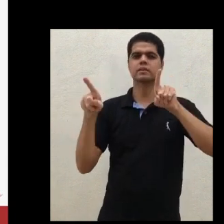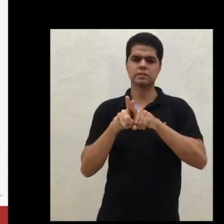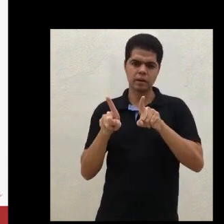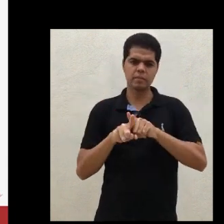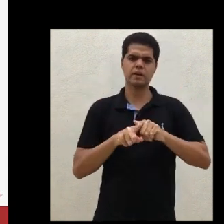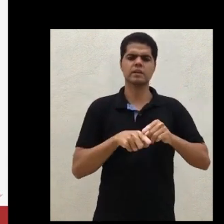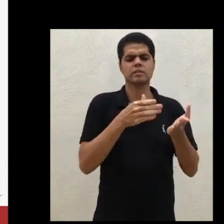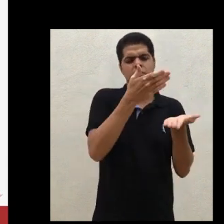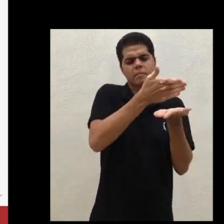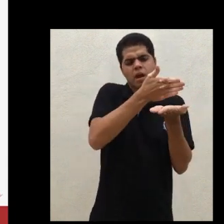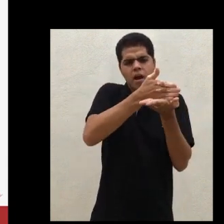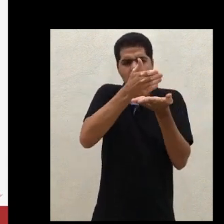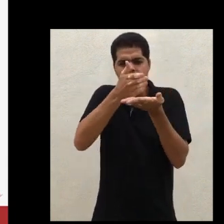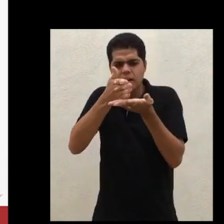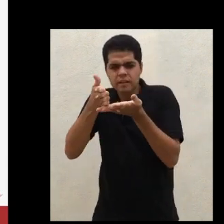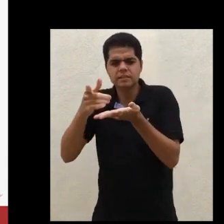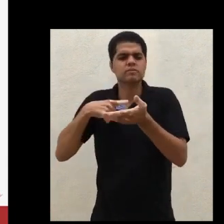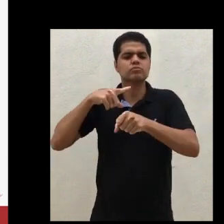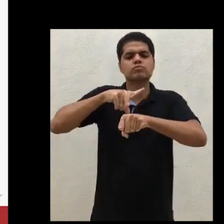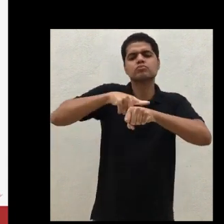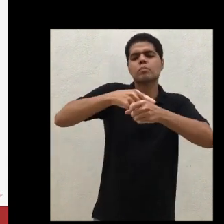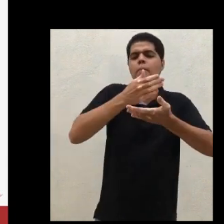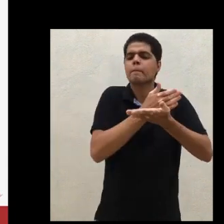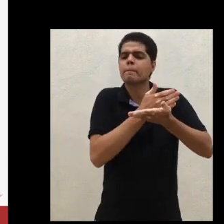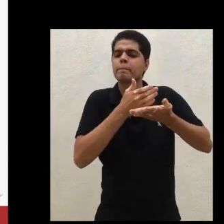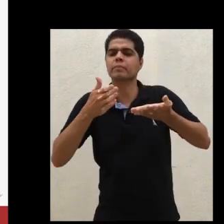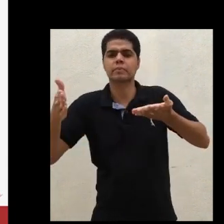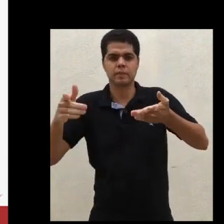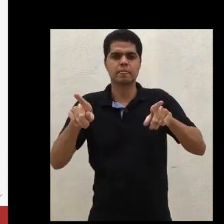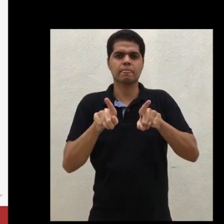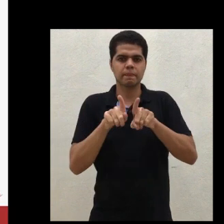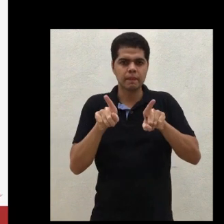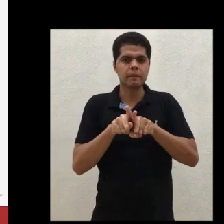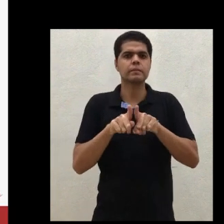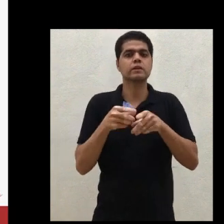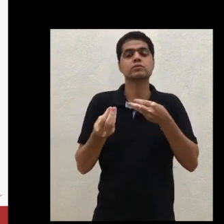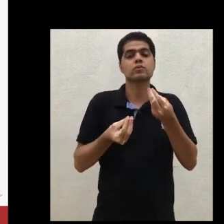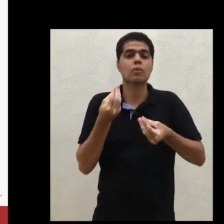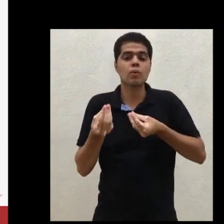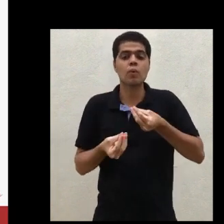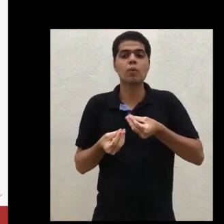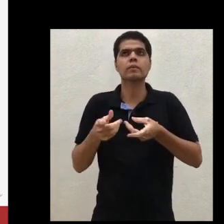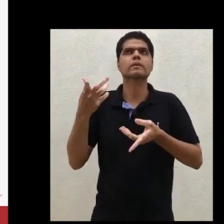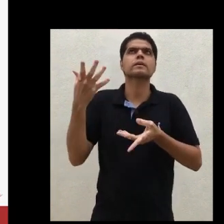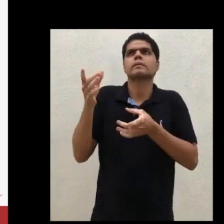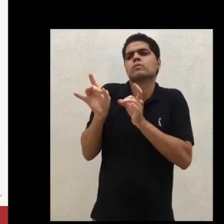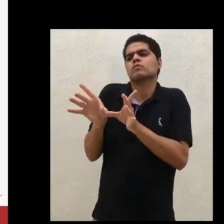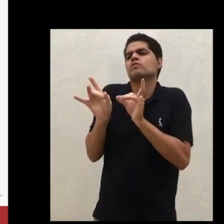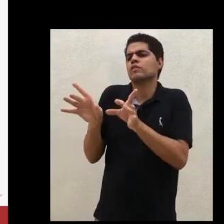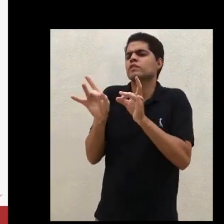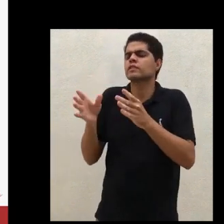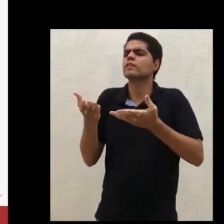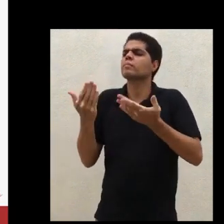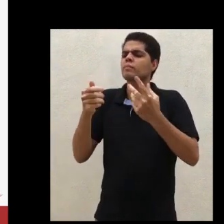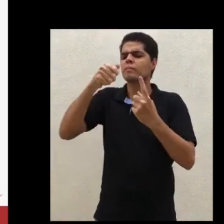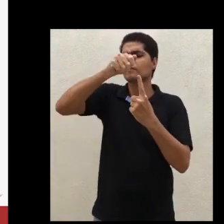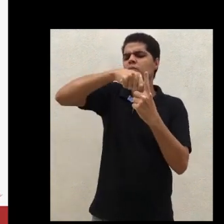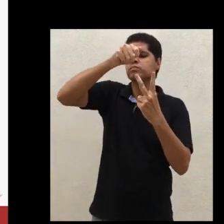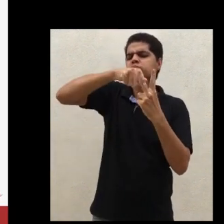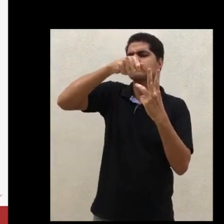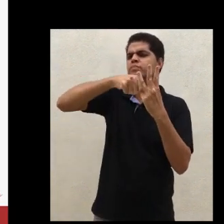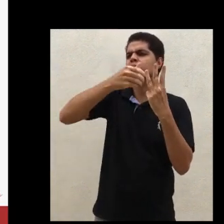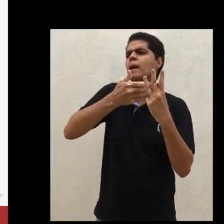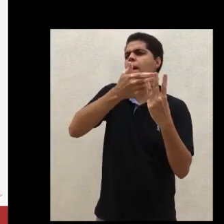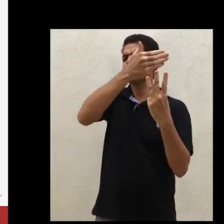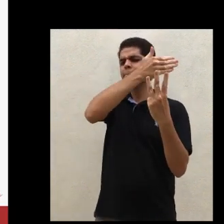previsão, eu tenho classificação, eu tenho previsão recorrente no tempo, né? Em que eu pego, por exemplo, o volume de vendas de 3 meses